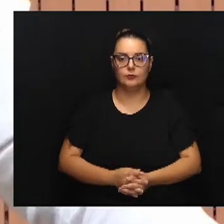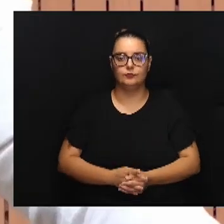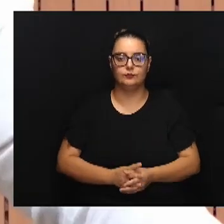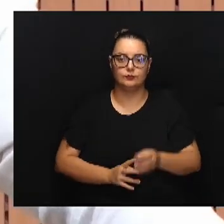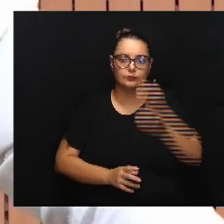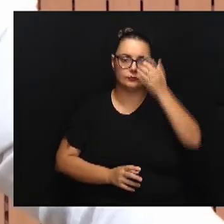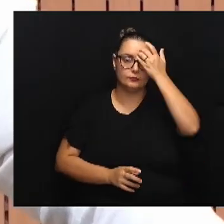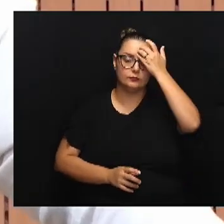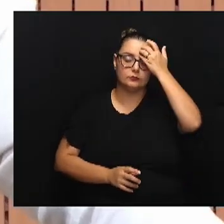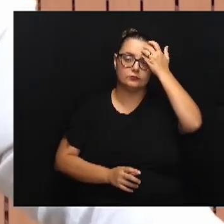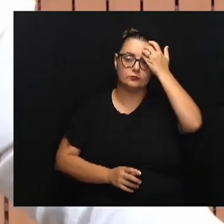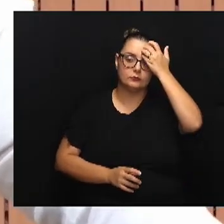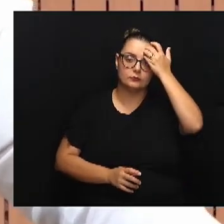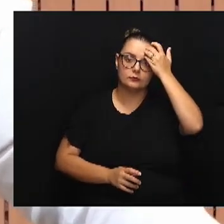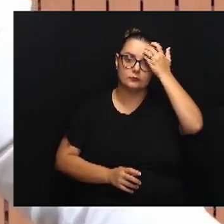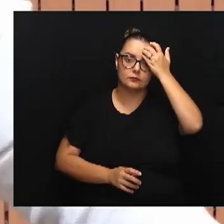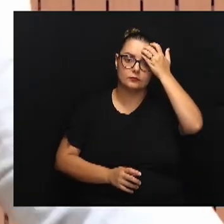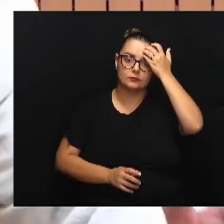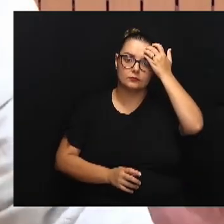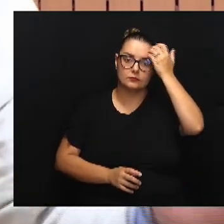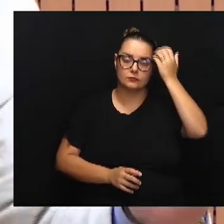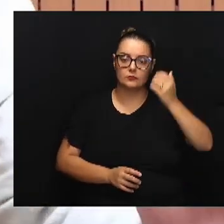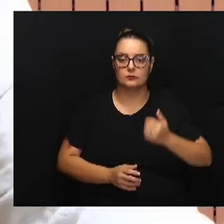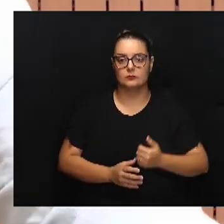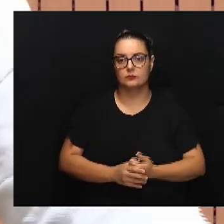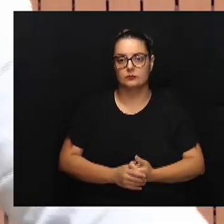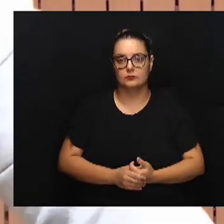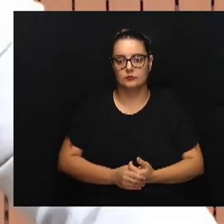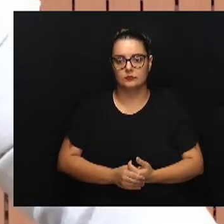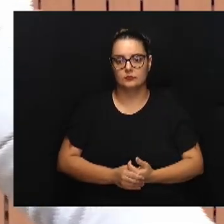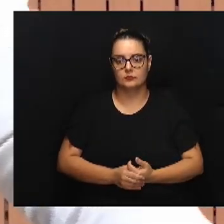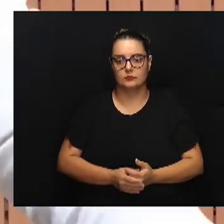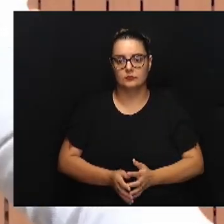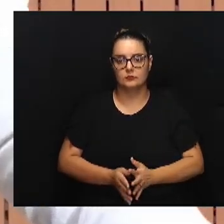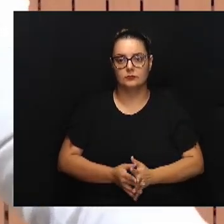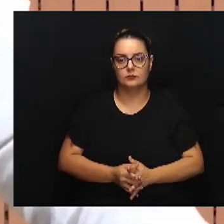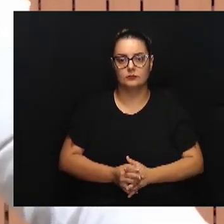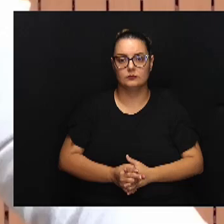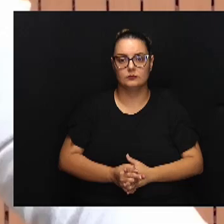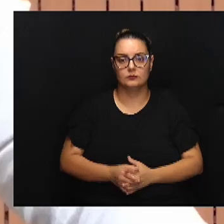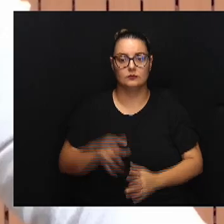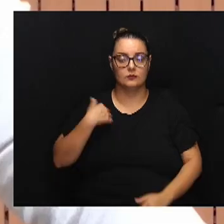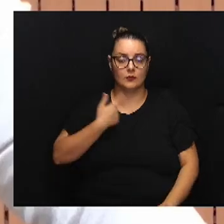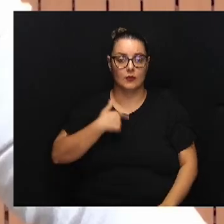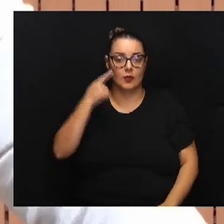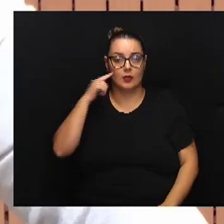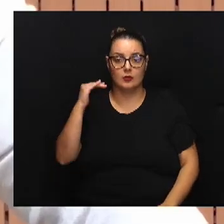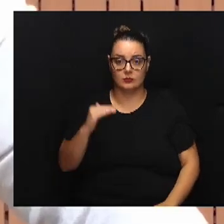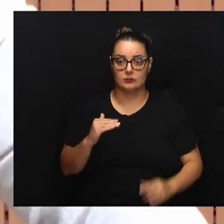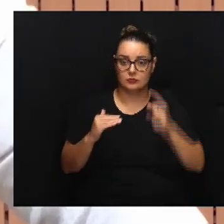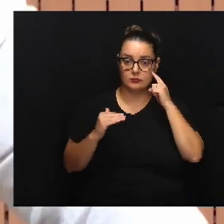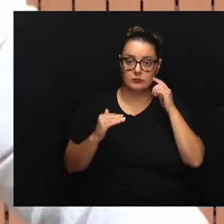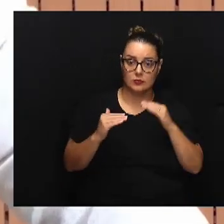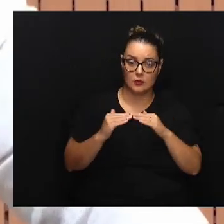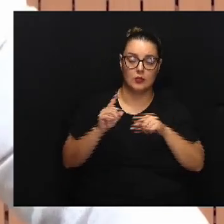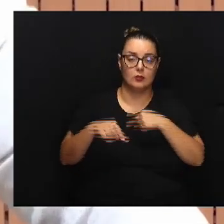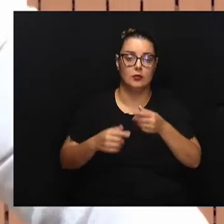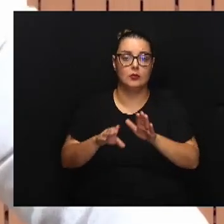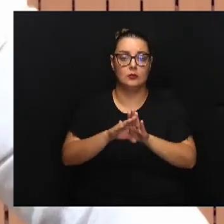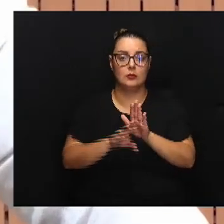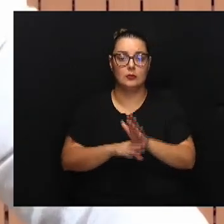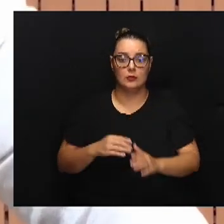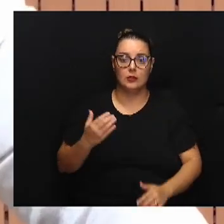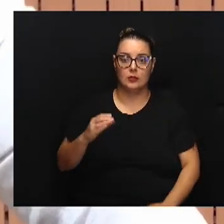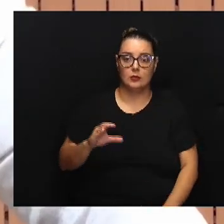Prioritário. Só um breve parêntese, nós alinhamos também isso a um outro programa que nós lançamos,